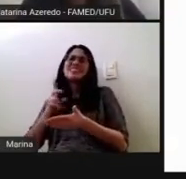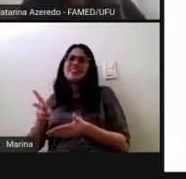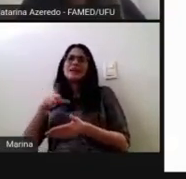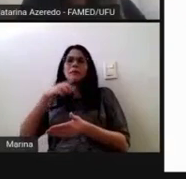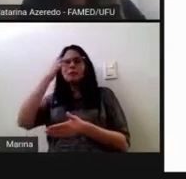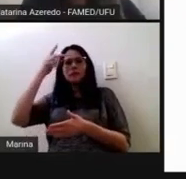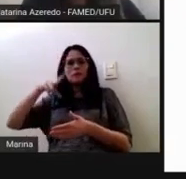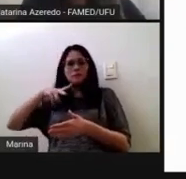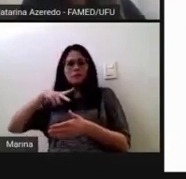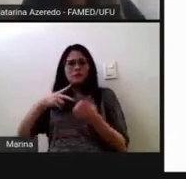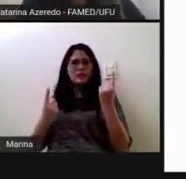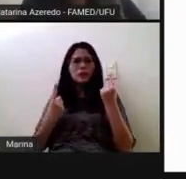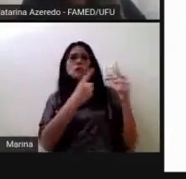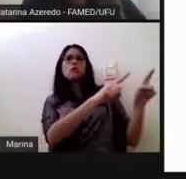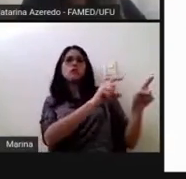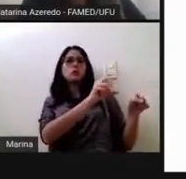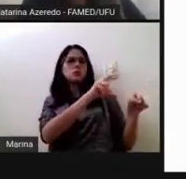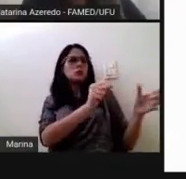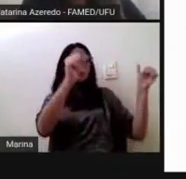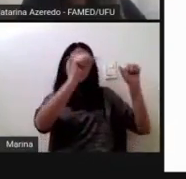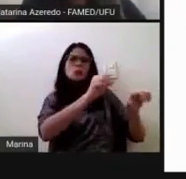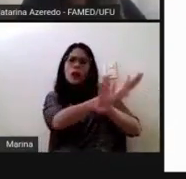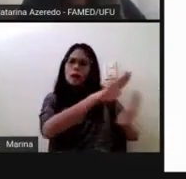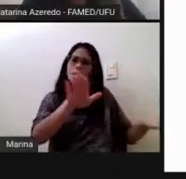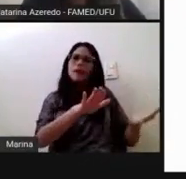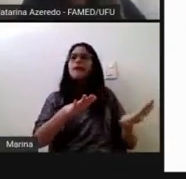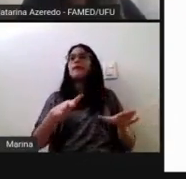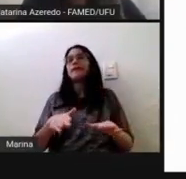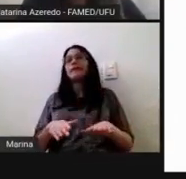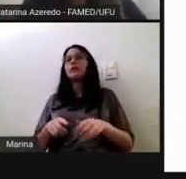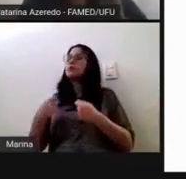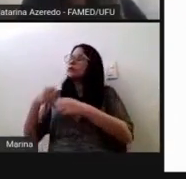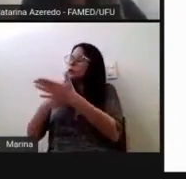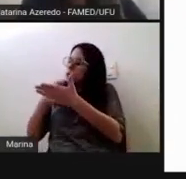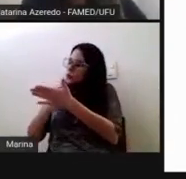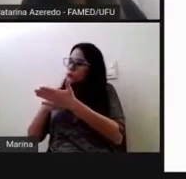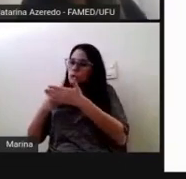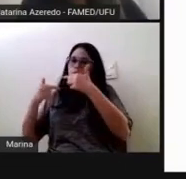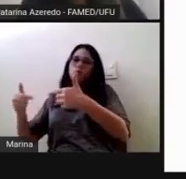e resolver de uma forma estável, né, o financiamento do SUS.